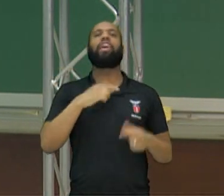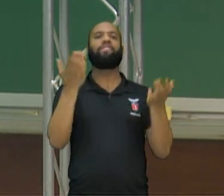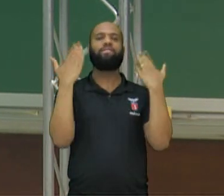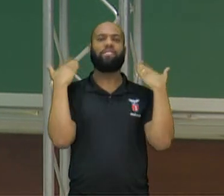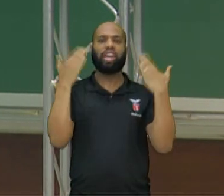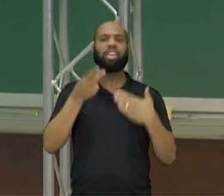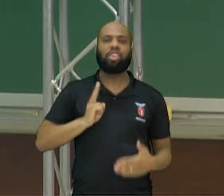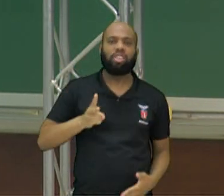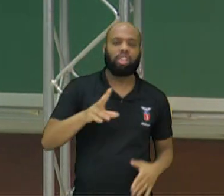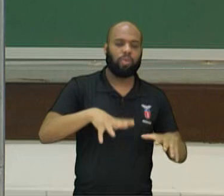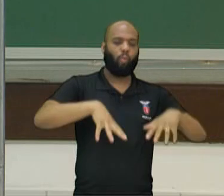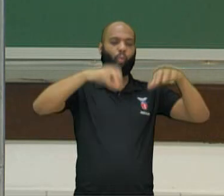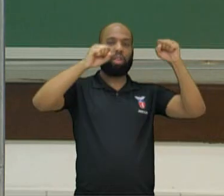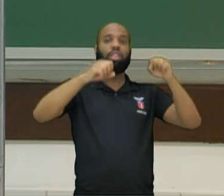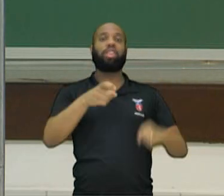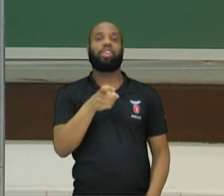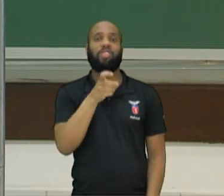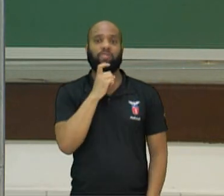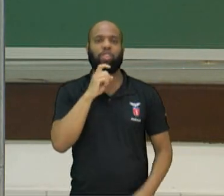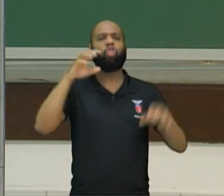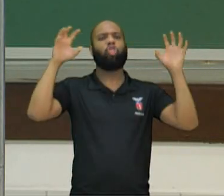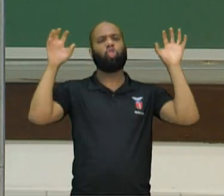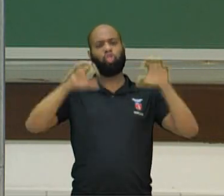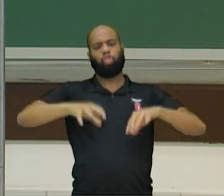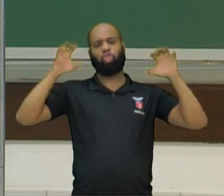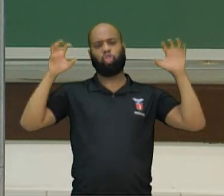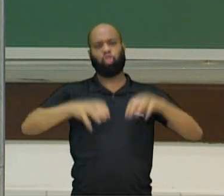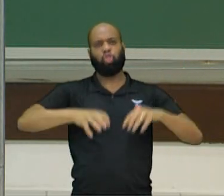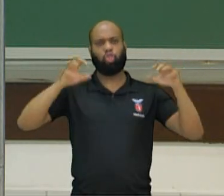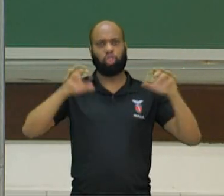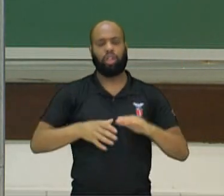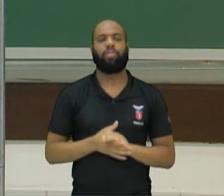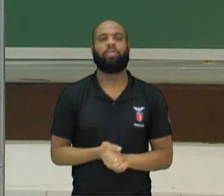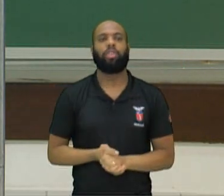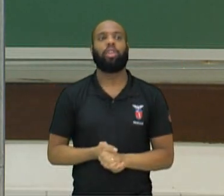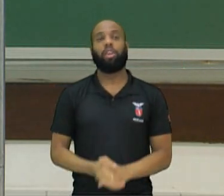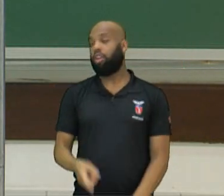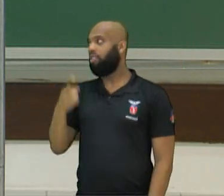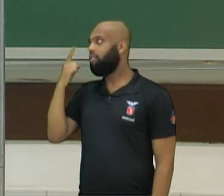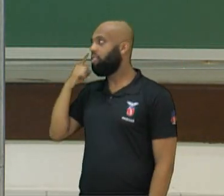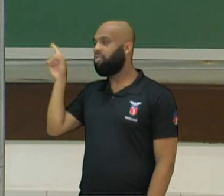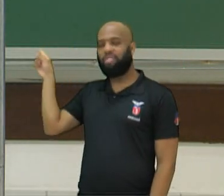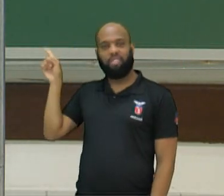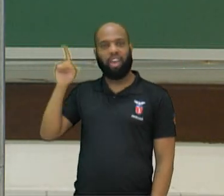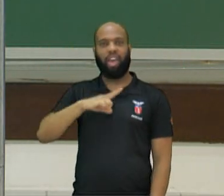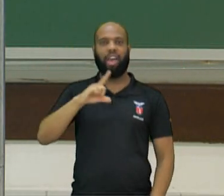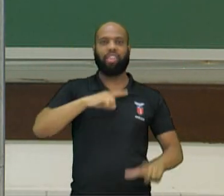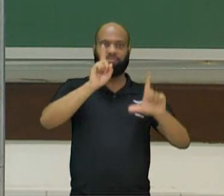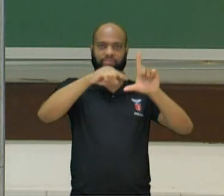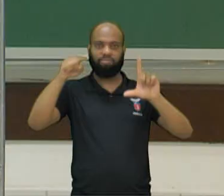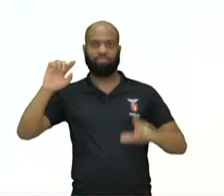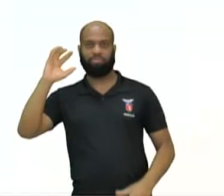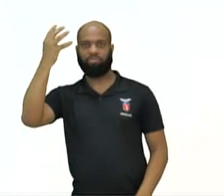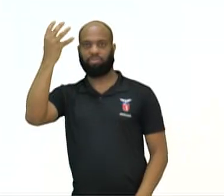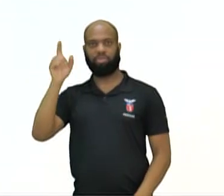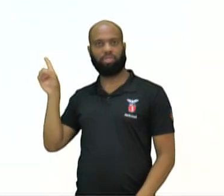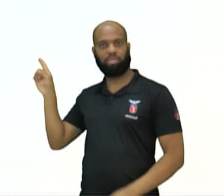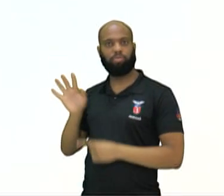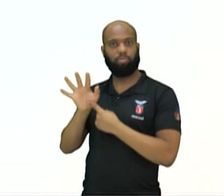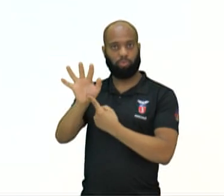é seco e o inverno é chuvoso. Como você pode verificar aqui neste climograma que você está vendo na